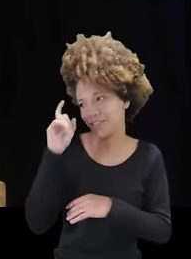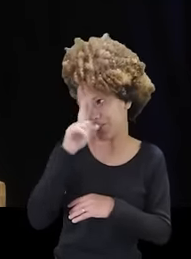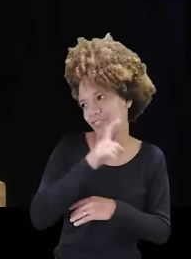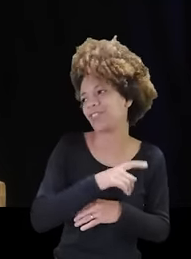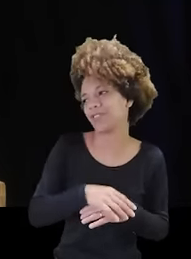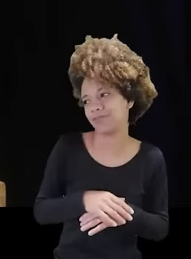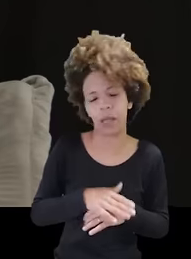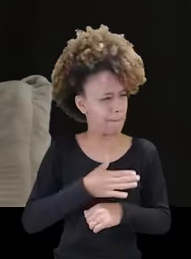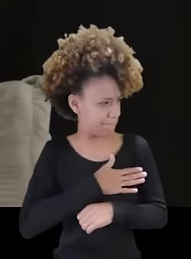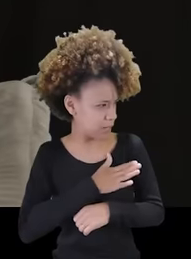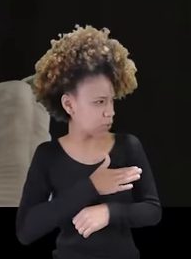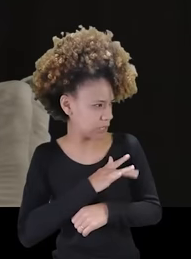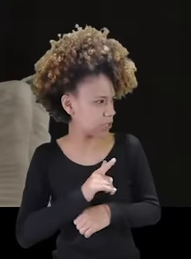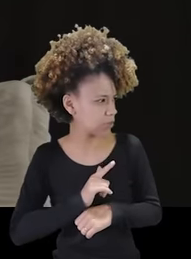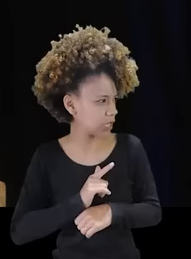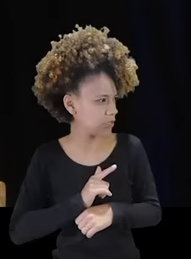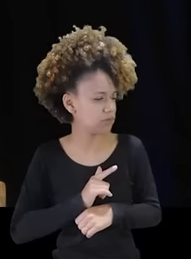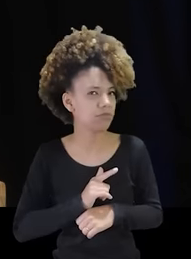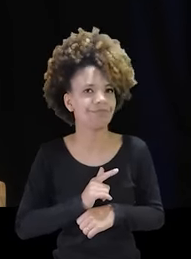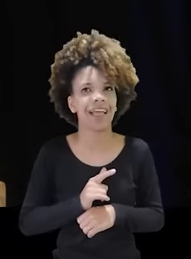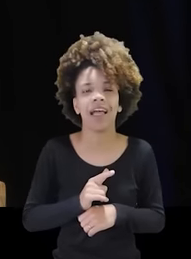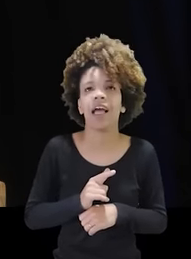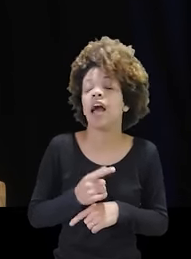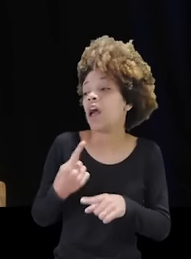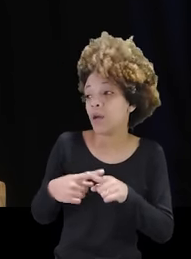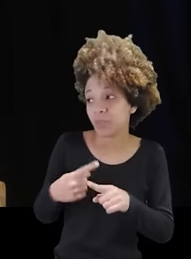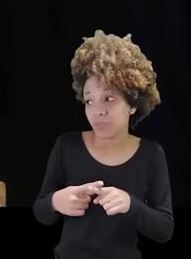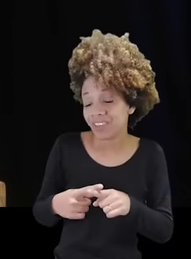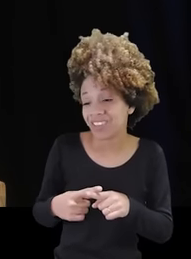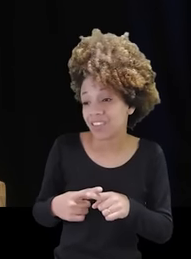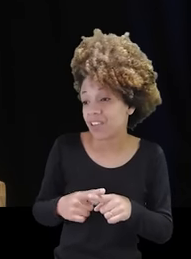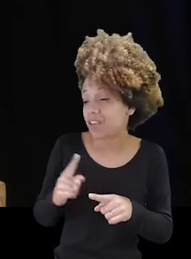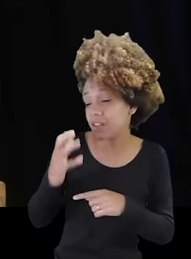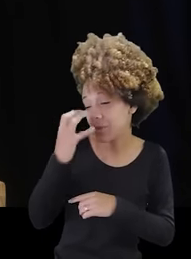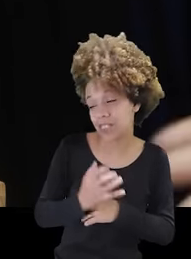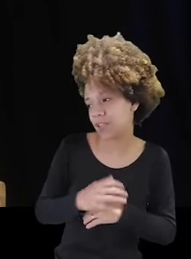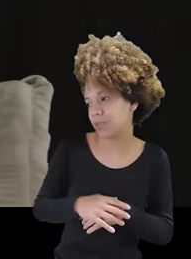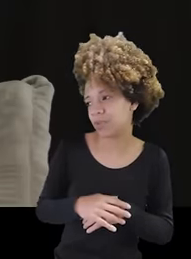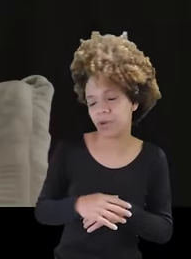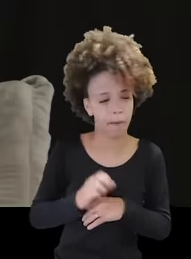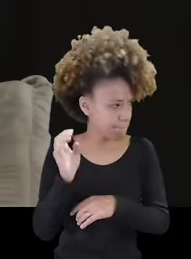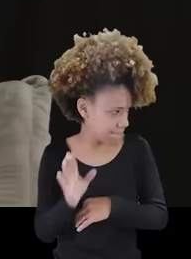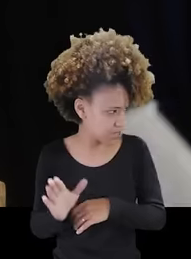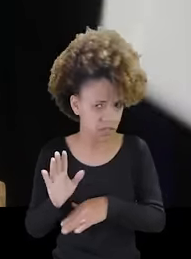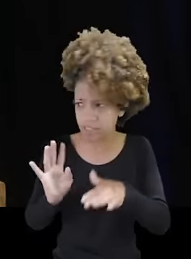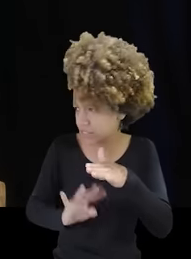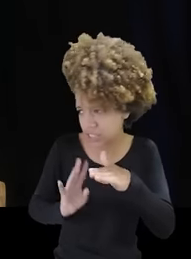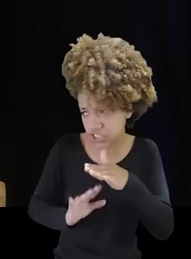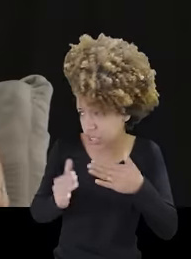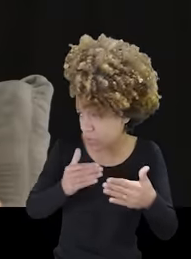difícil preconceito você sofre não é porque assim a gente não é levada a sério né brasileiro não